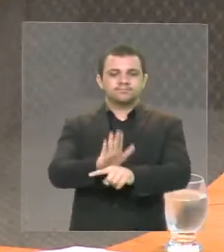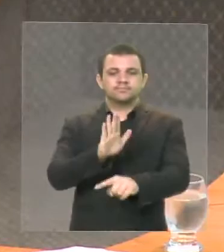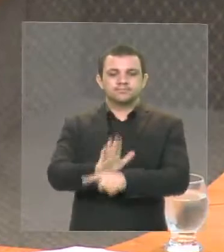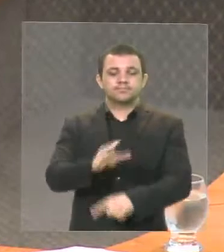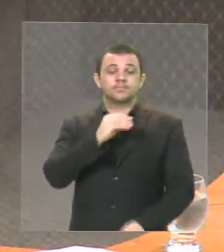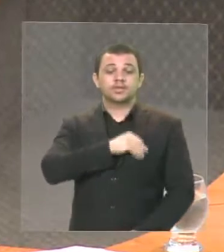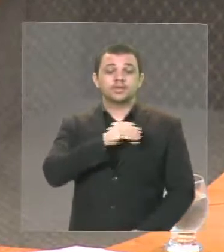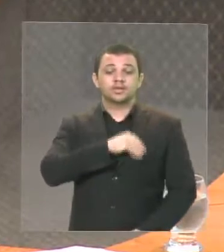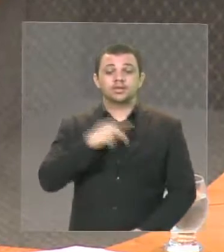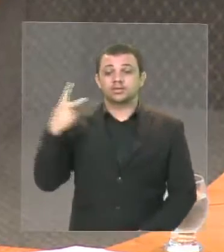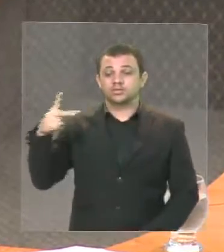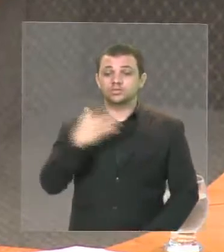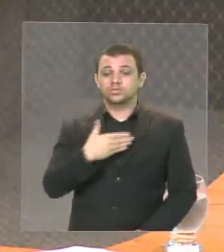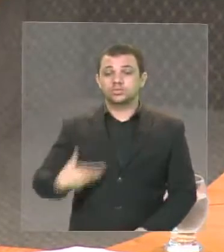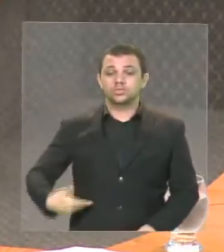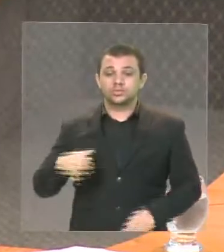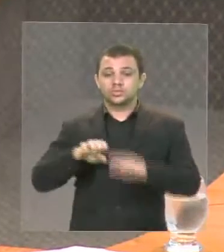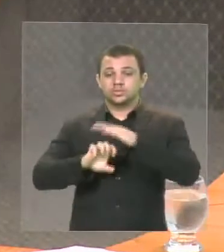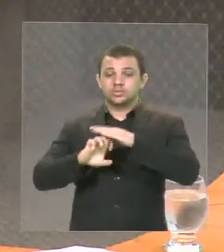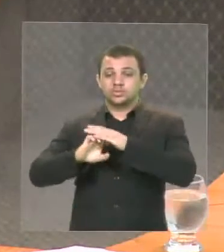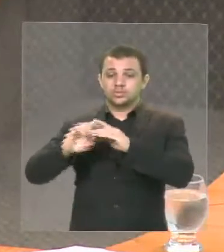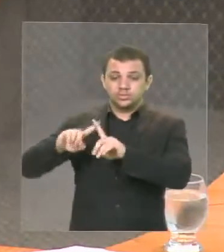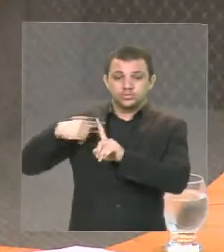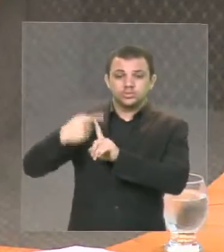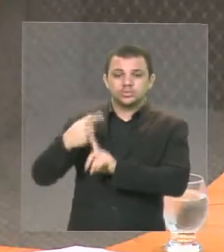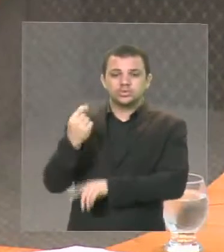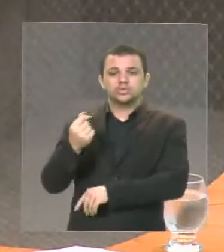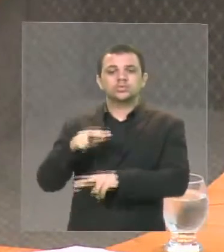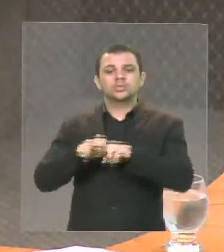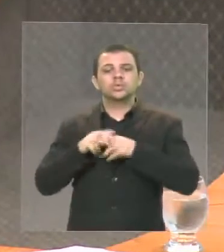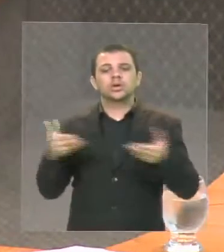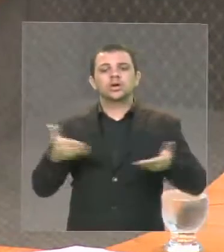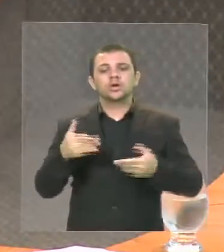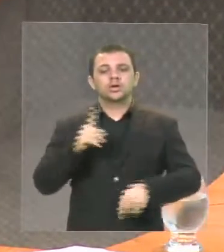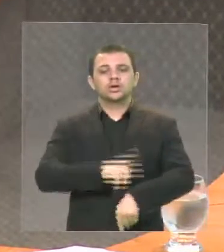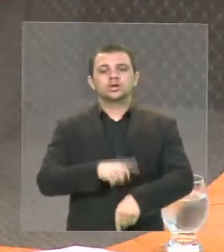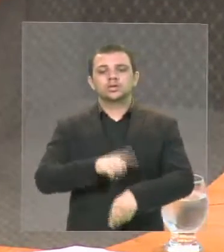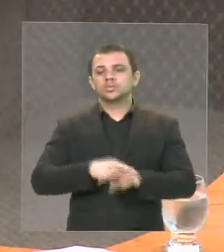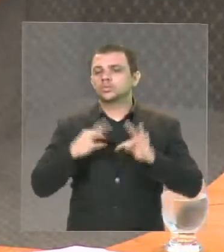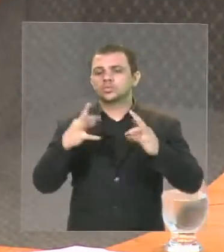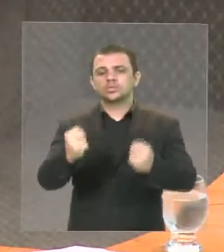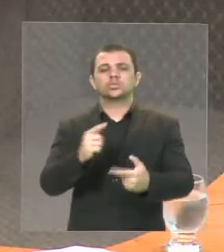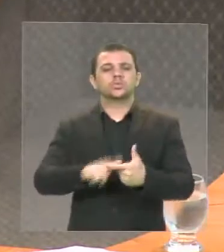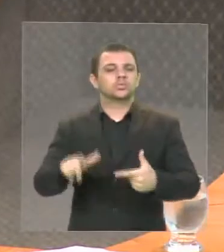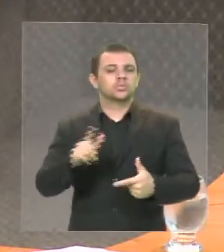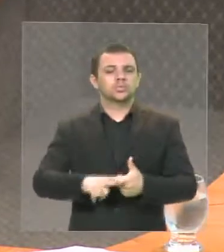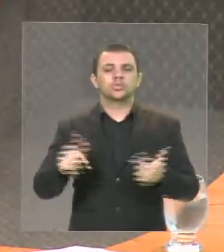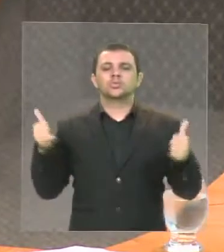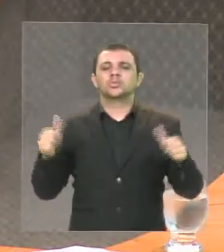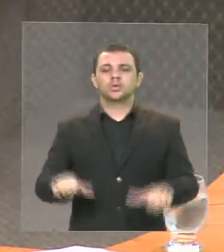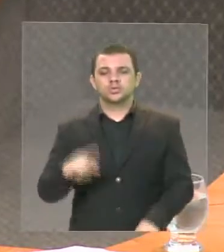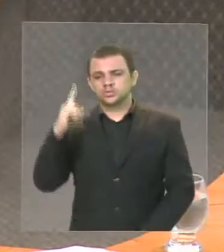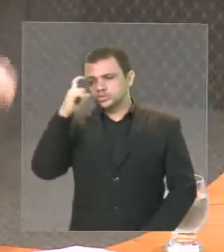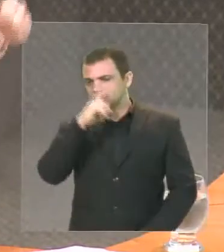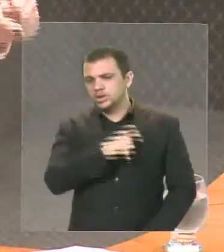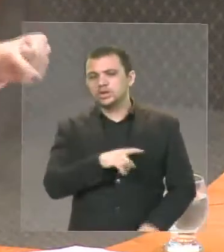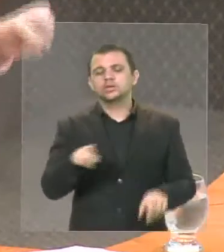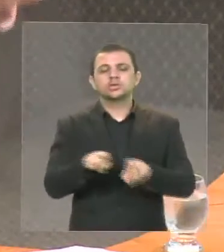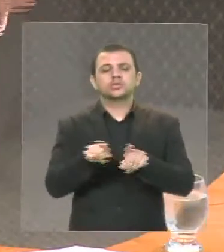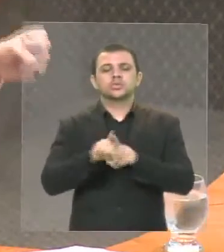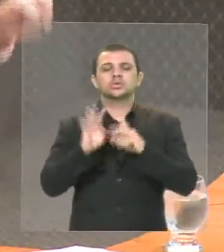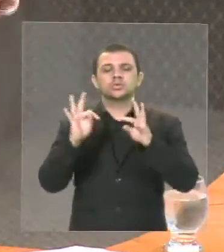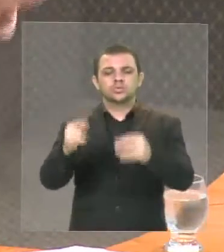Estado, no momento em que todos estão atravessando uma crise gravíssima, em que todos estão atravessando